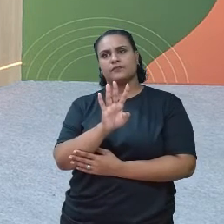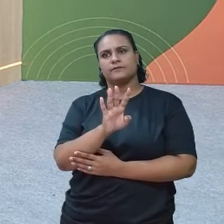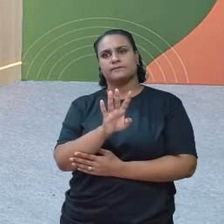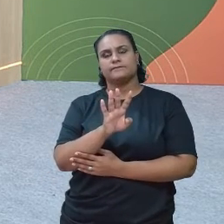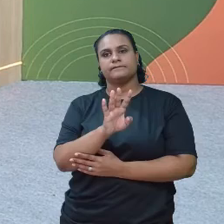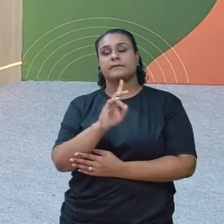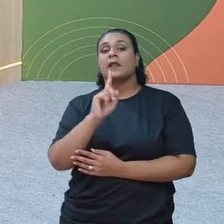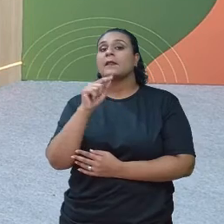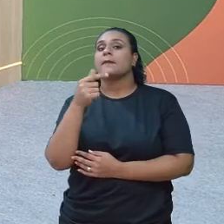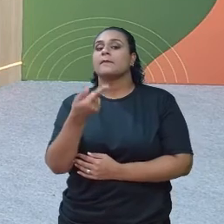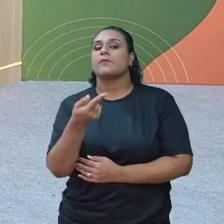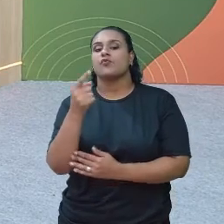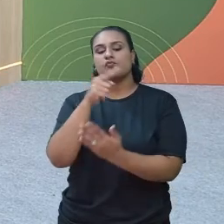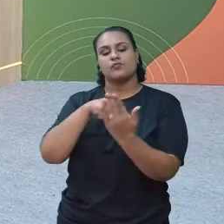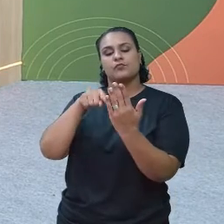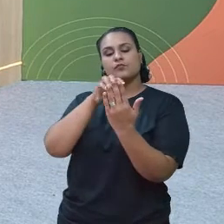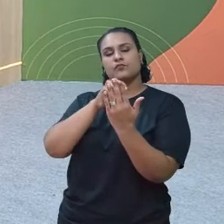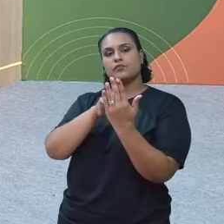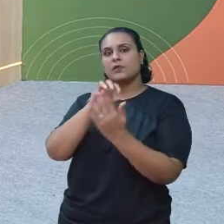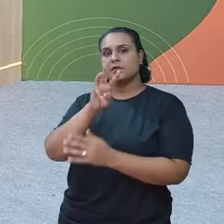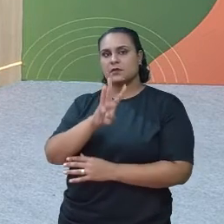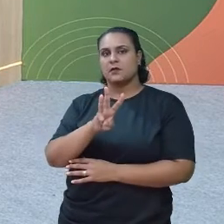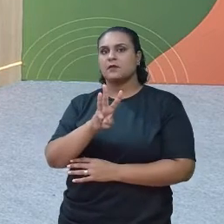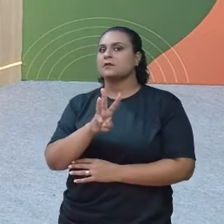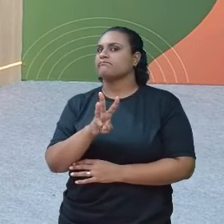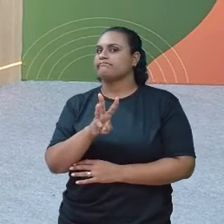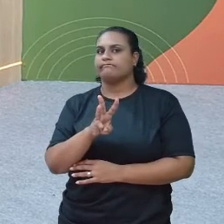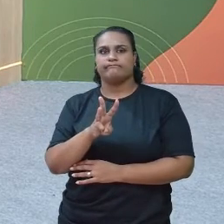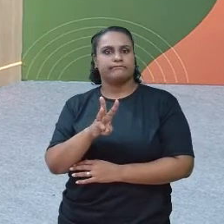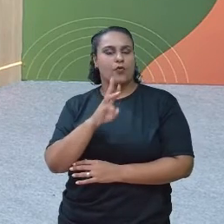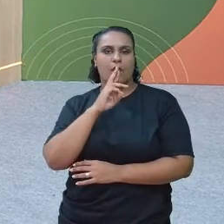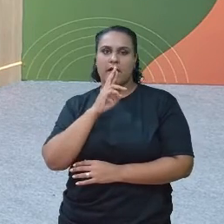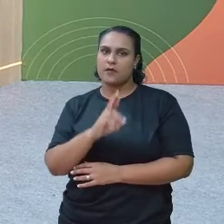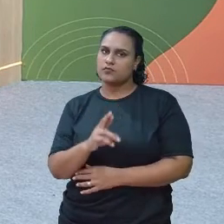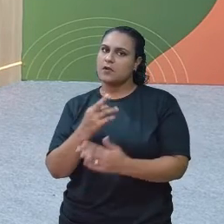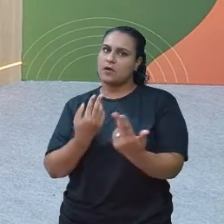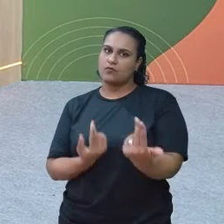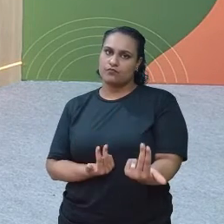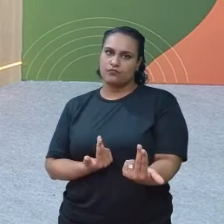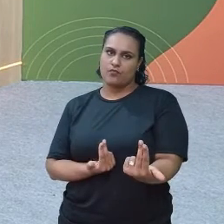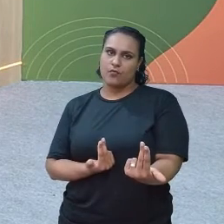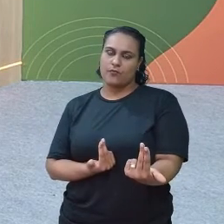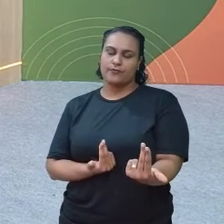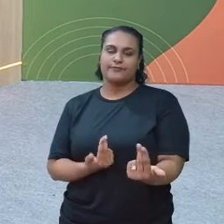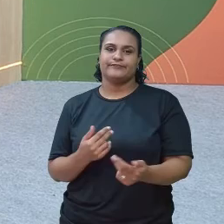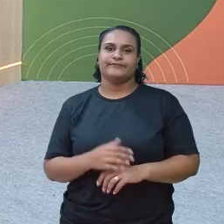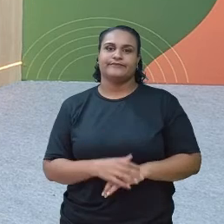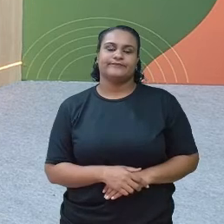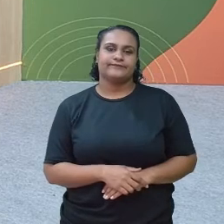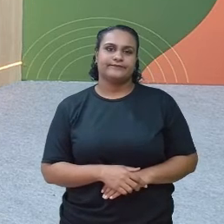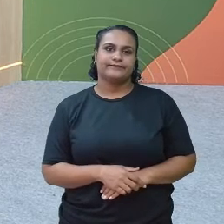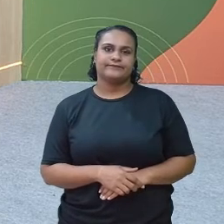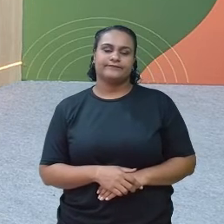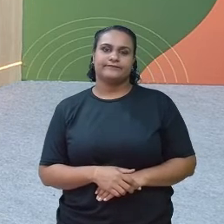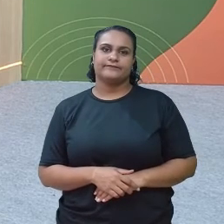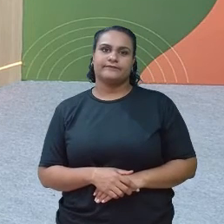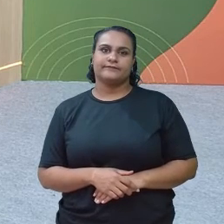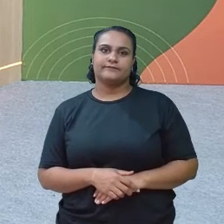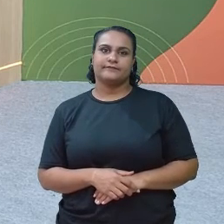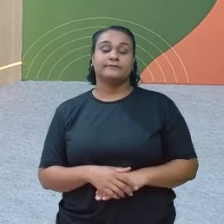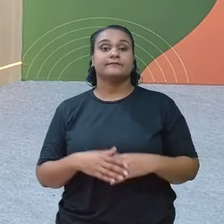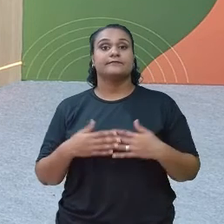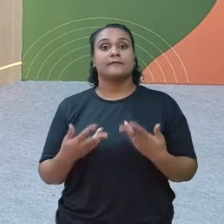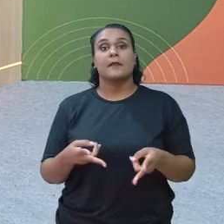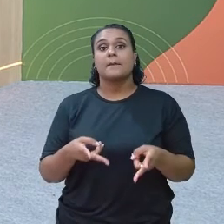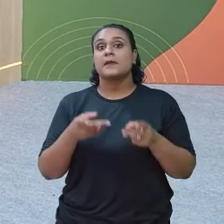e depois indo para a região circular, o meu modo de pensar iria me levar ao mesmo resultado, tá certo?